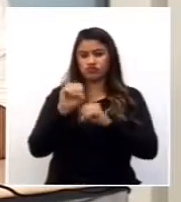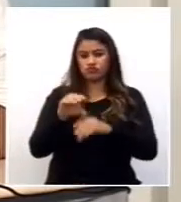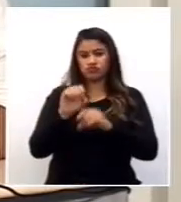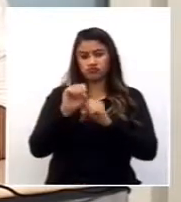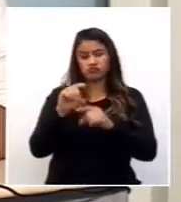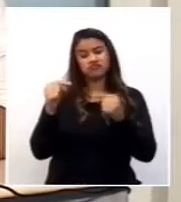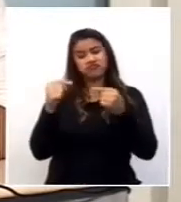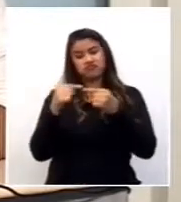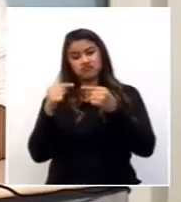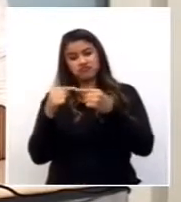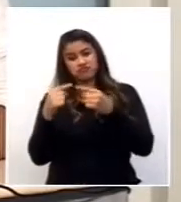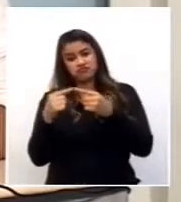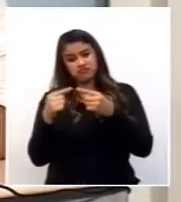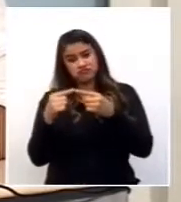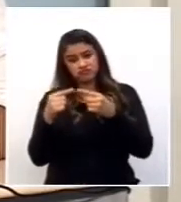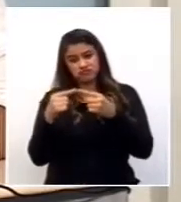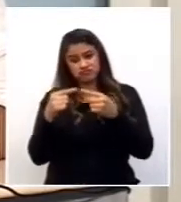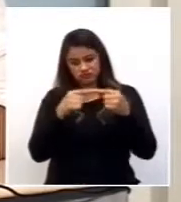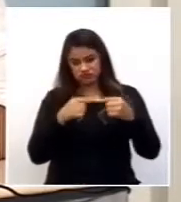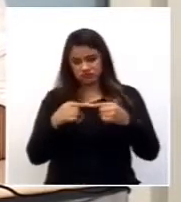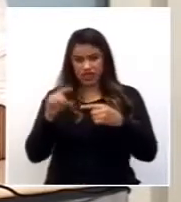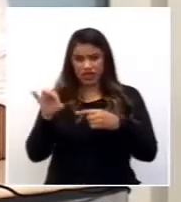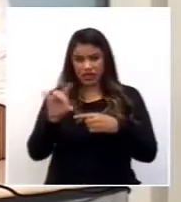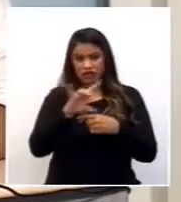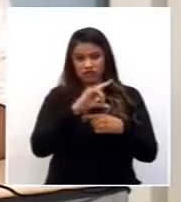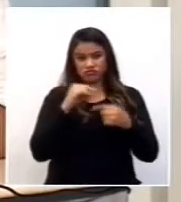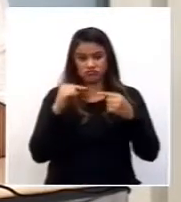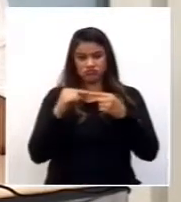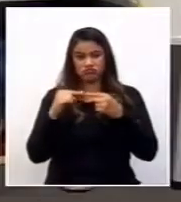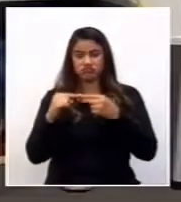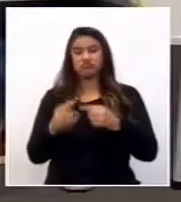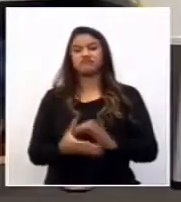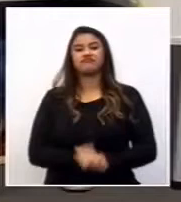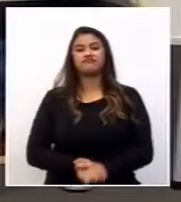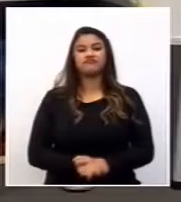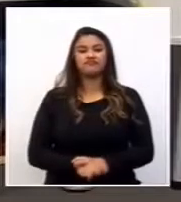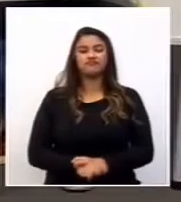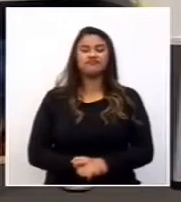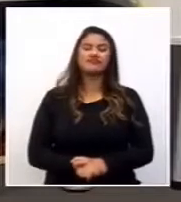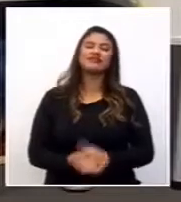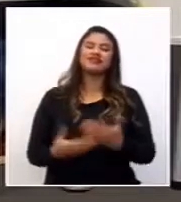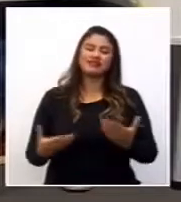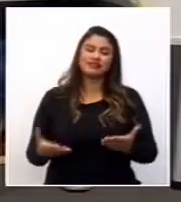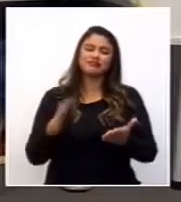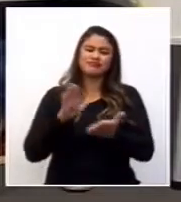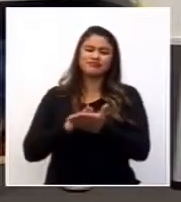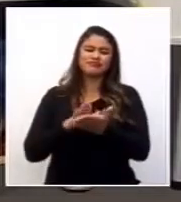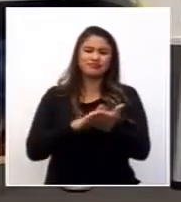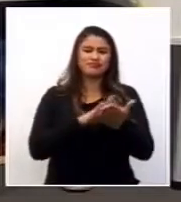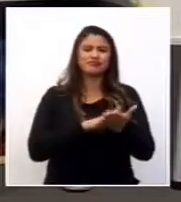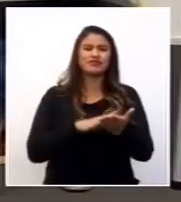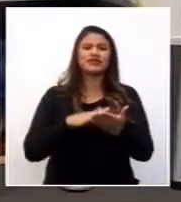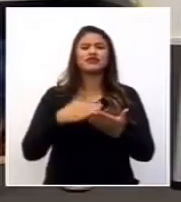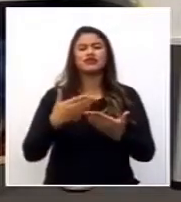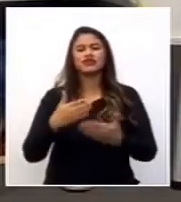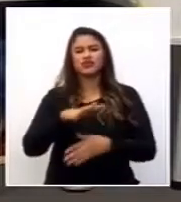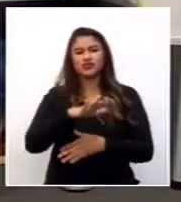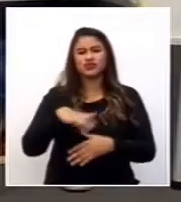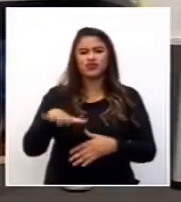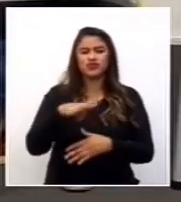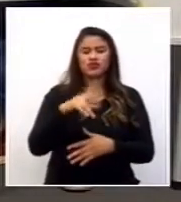Achei muito legal essa observação. Ótimo, hein? Ótimo mesmo, hein? Parabéns pela contribuição dos professores. Isso